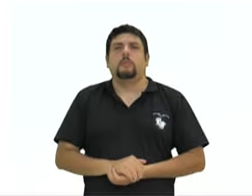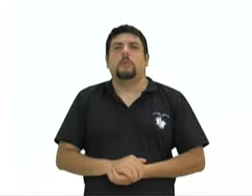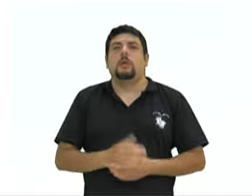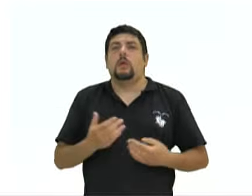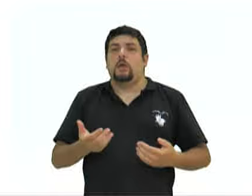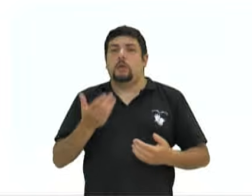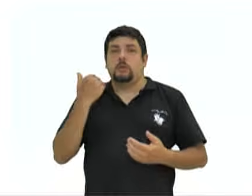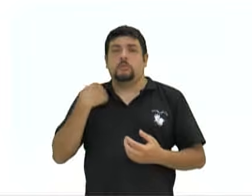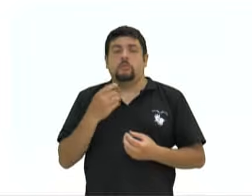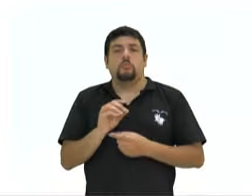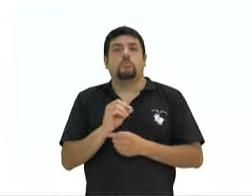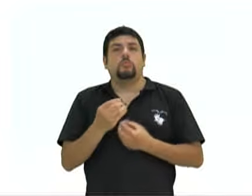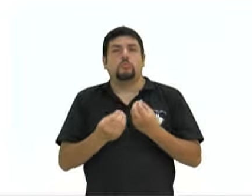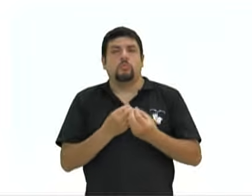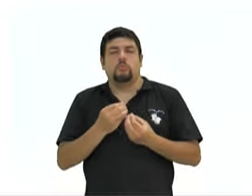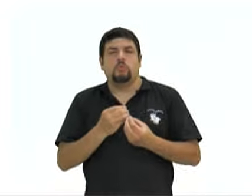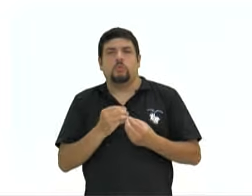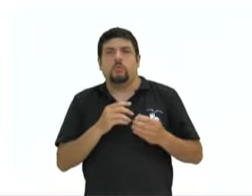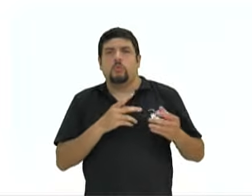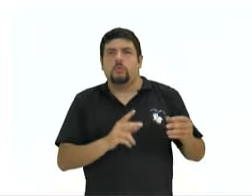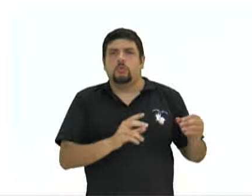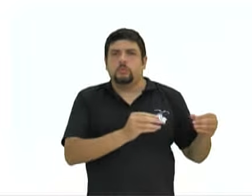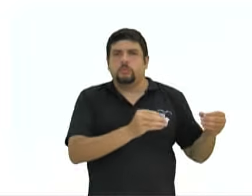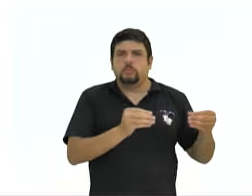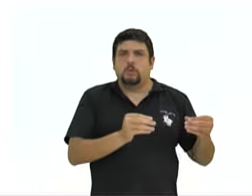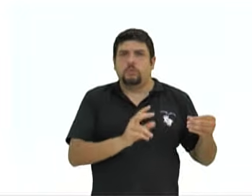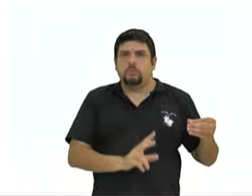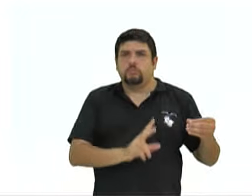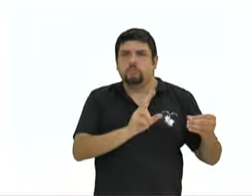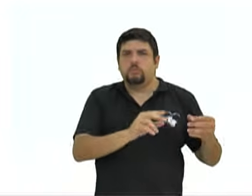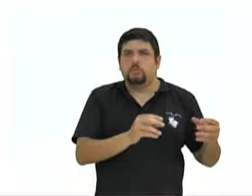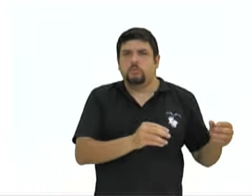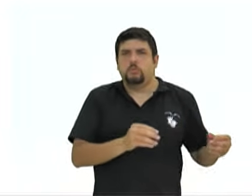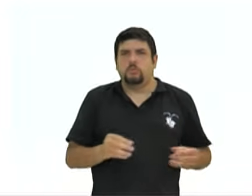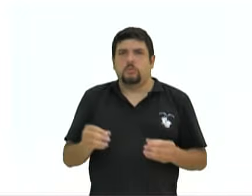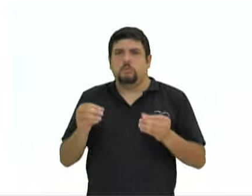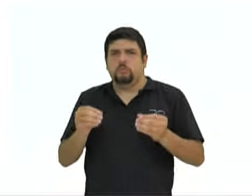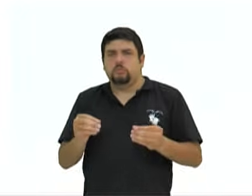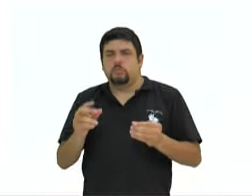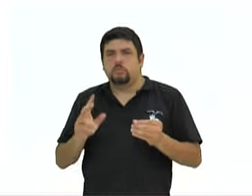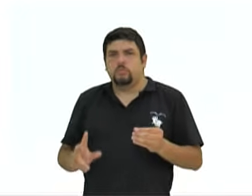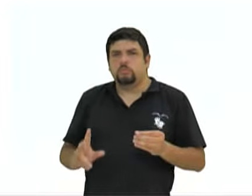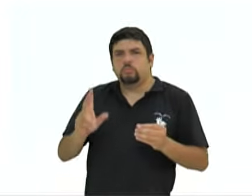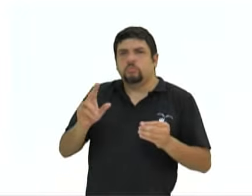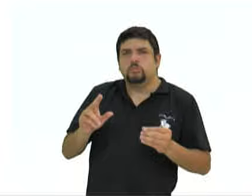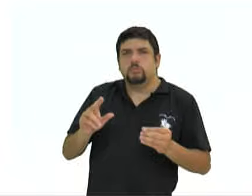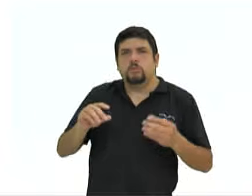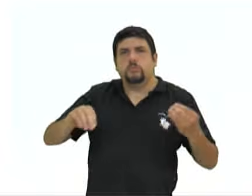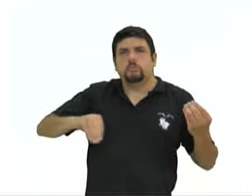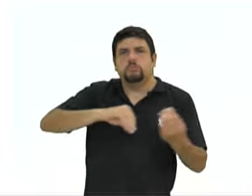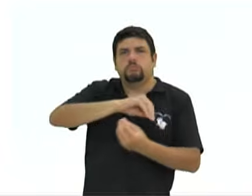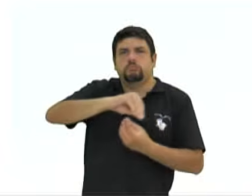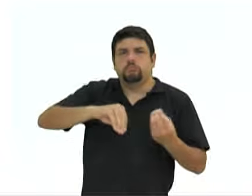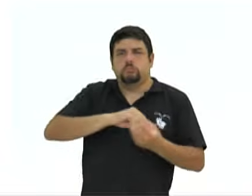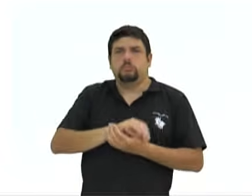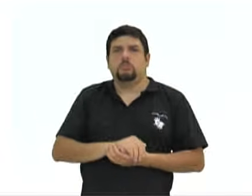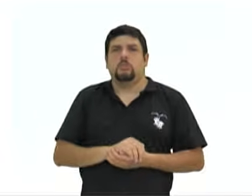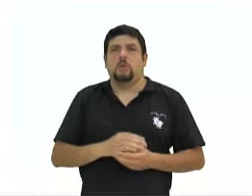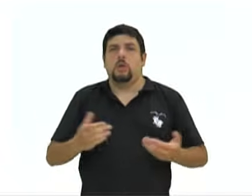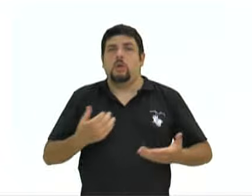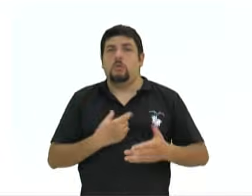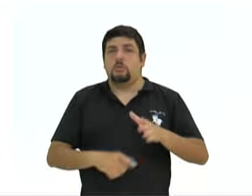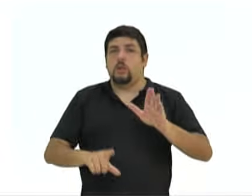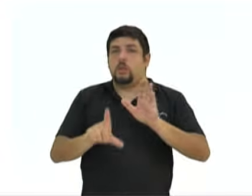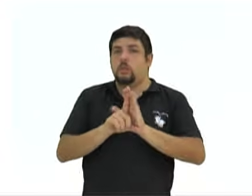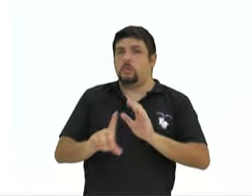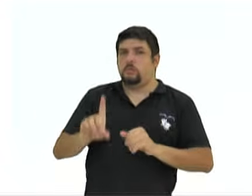seu exibidor que comprava o filme poderia exibi-lo de qualquer forma até misturá-lo com outros. Com a lei do copyright, no